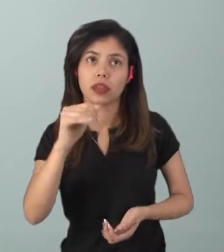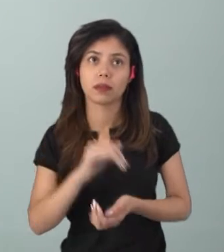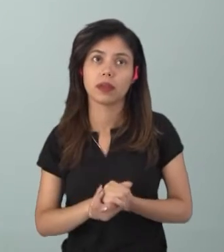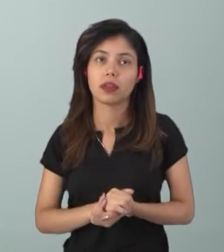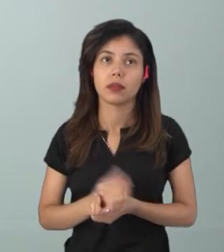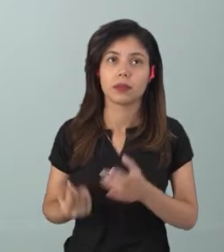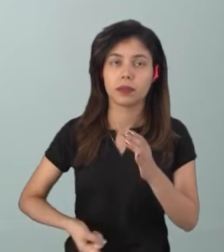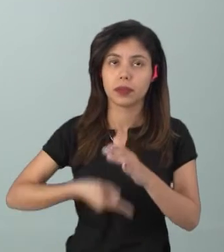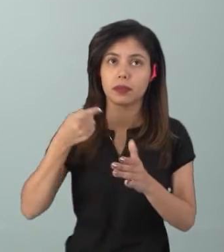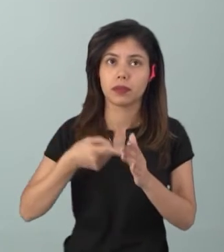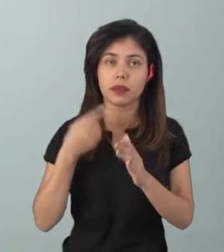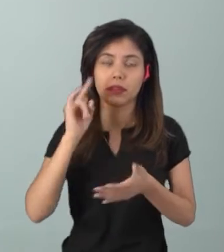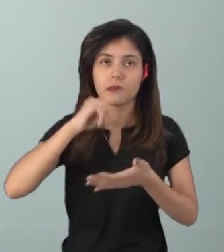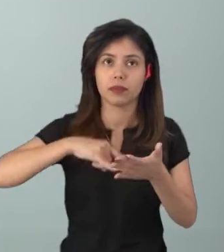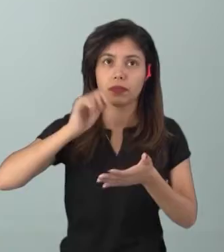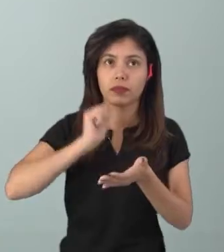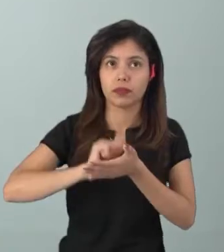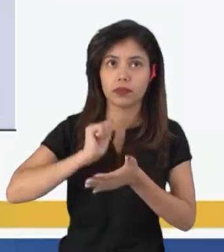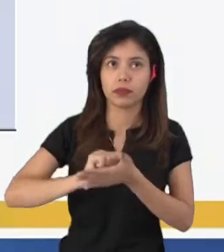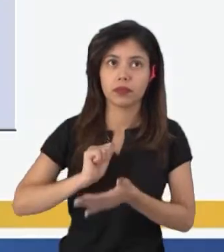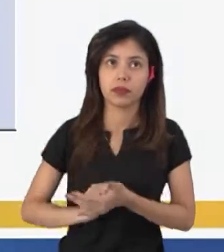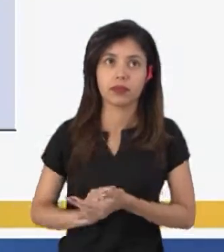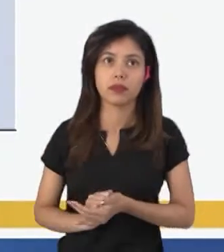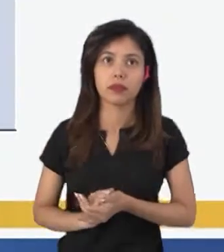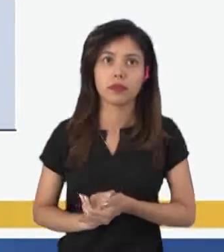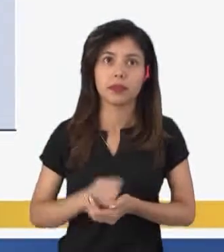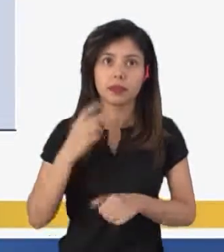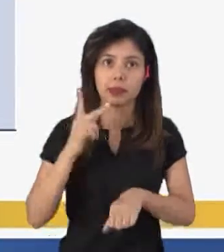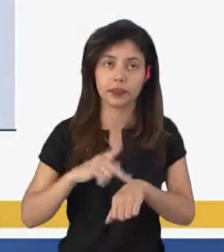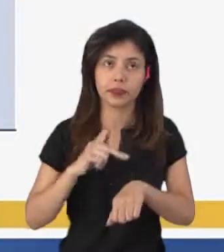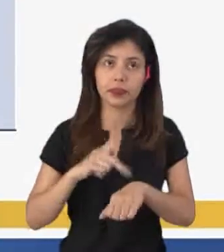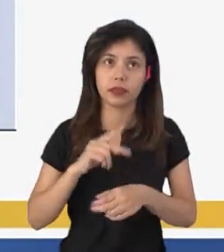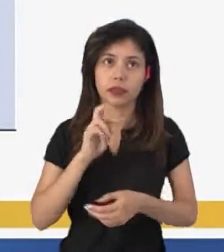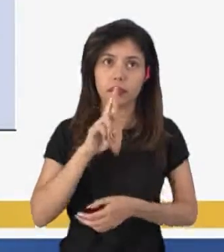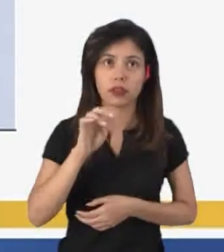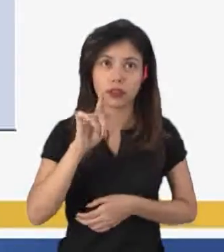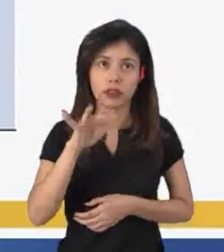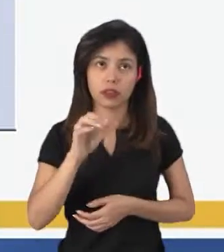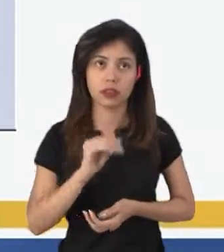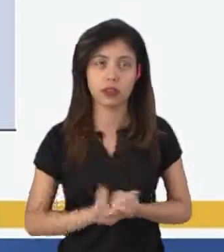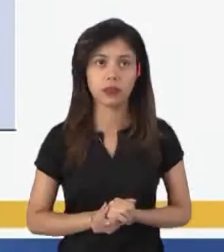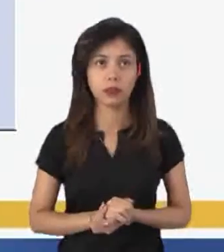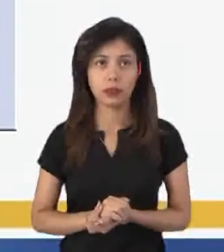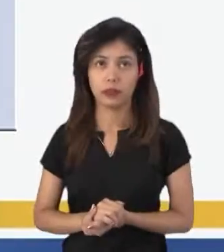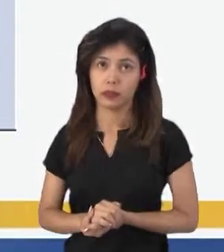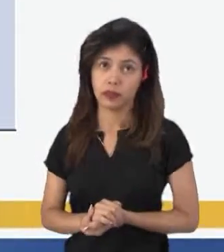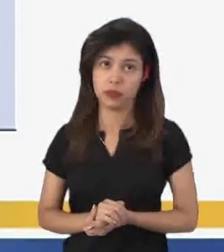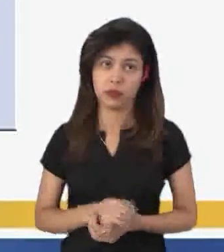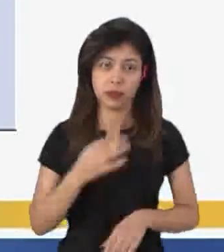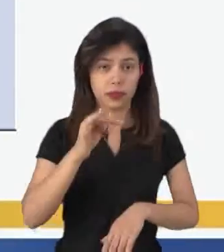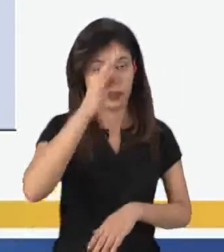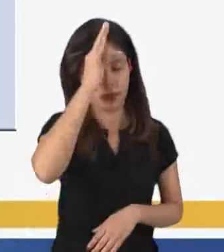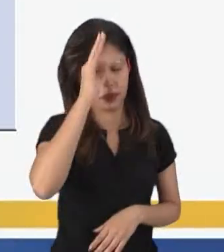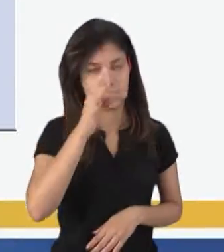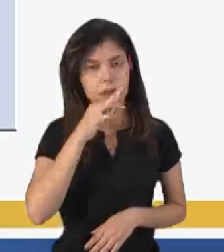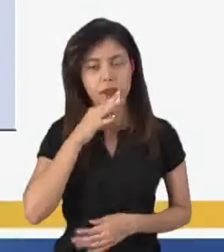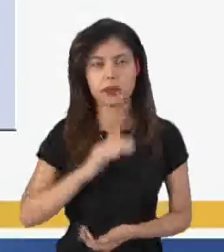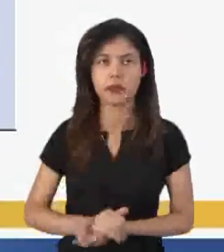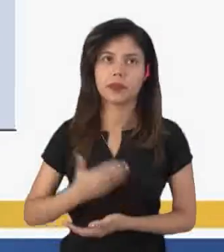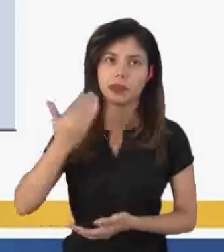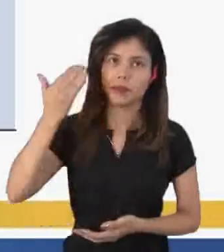desenvolveram os primeiros documentos escritos, né, que é a Pedra Roseta, por exemplo, né, que é as tradições